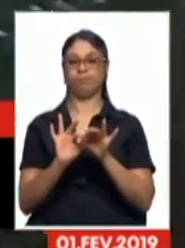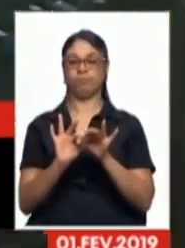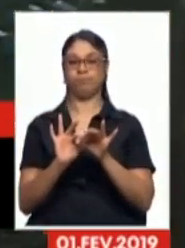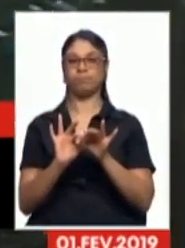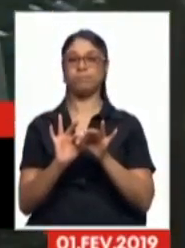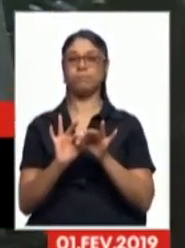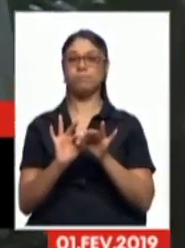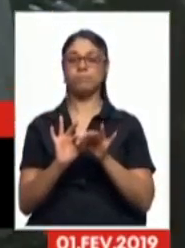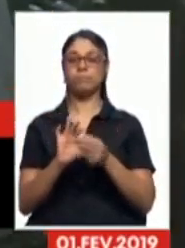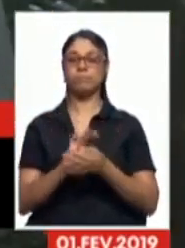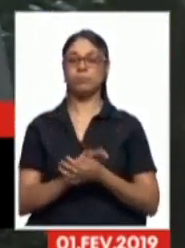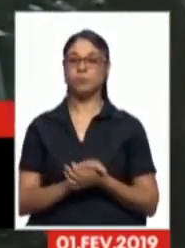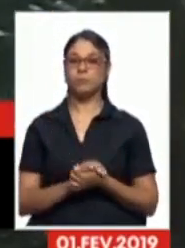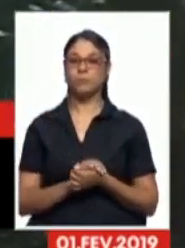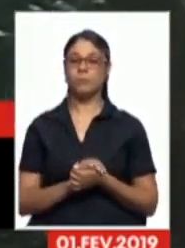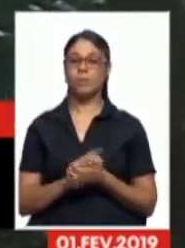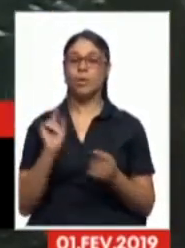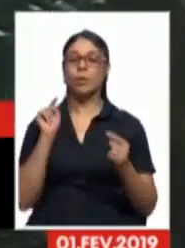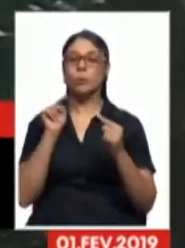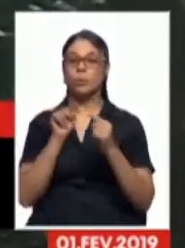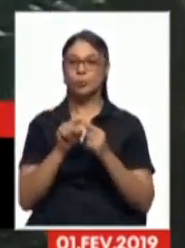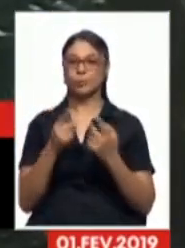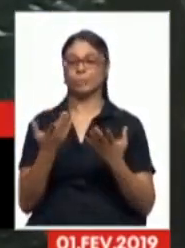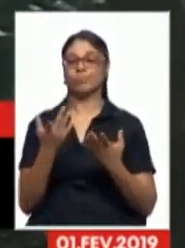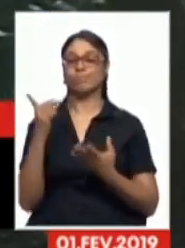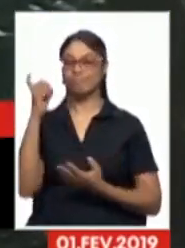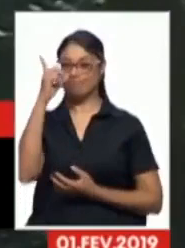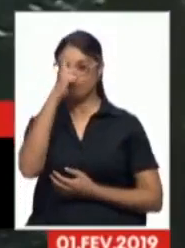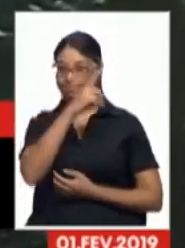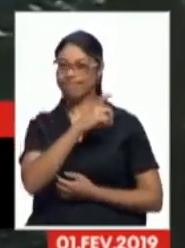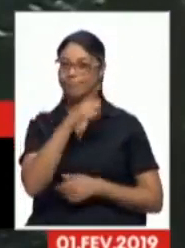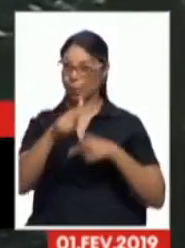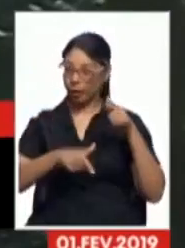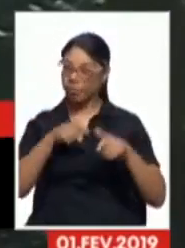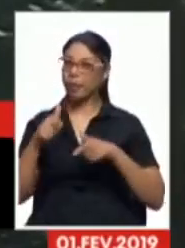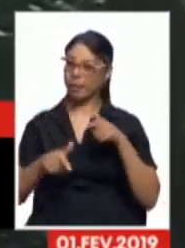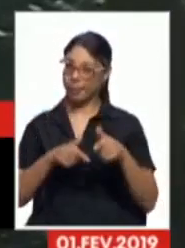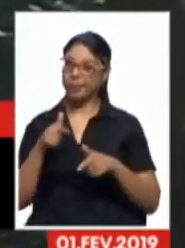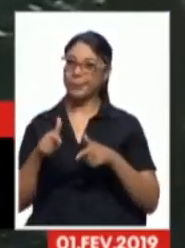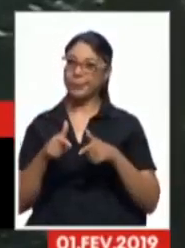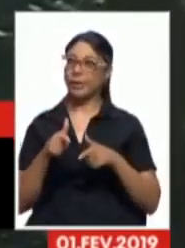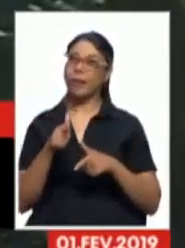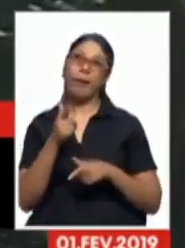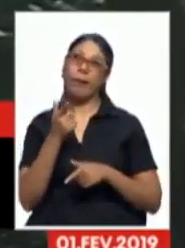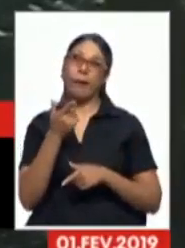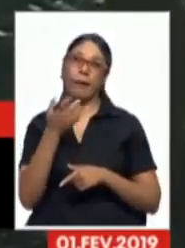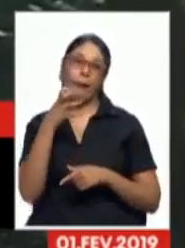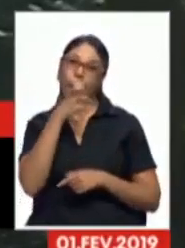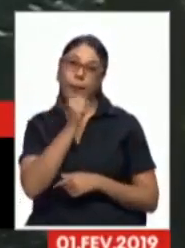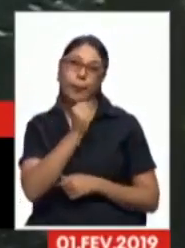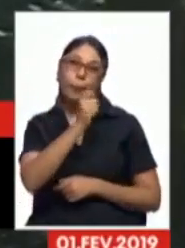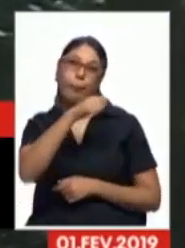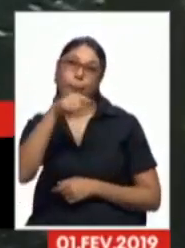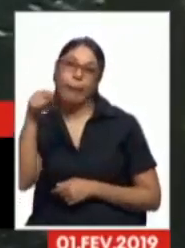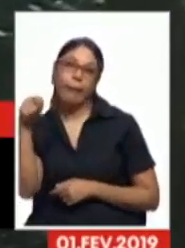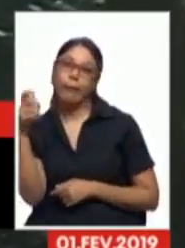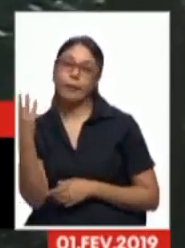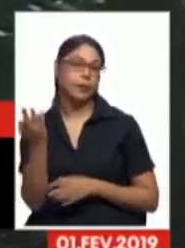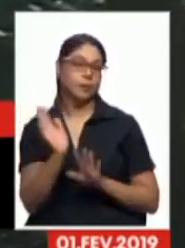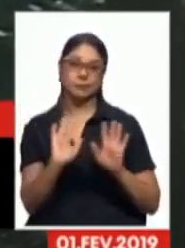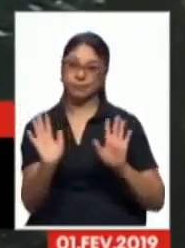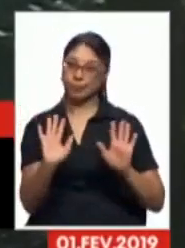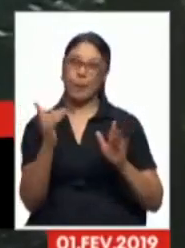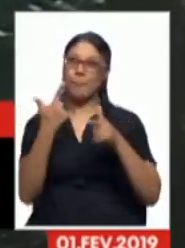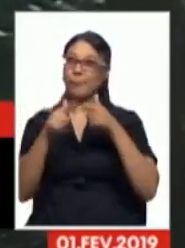A missão será árdua e não será em alguns meses que os antigos